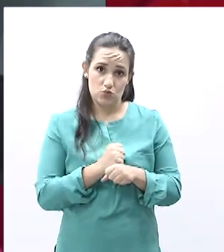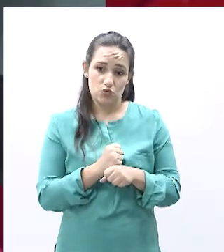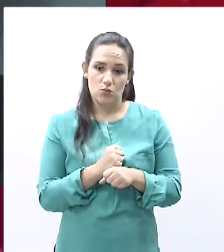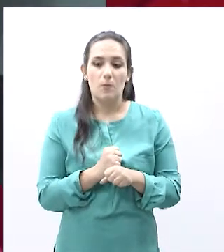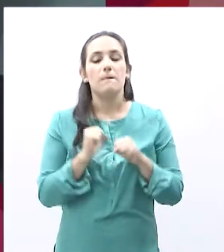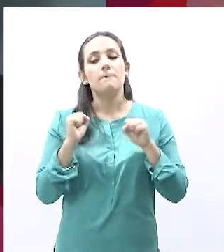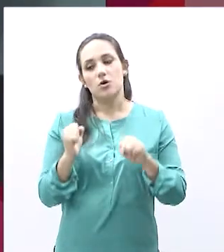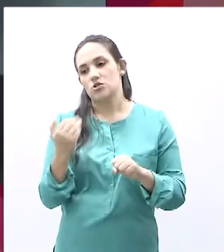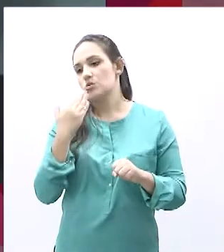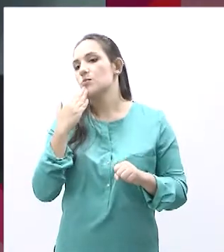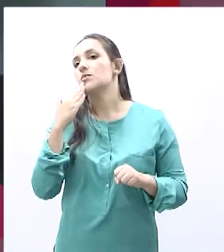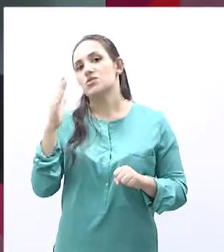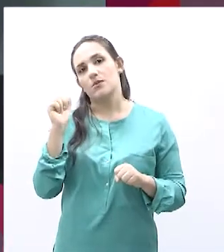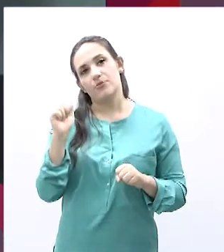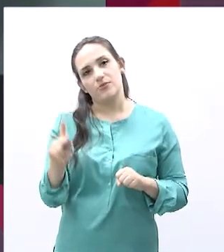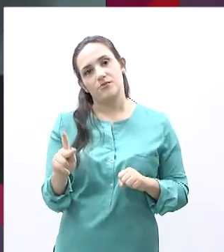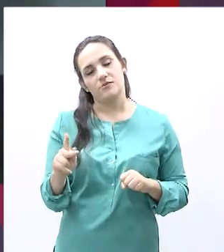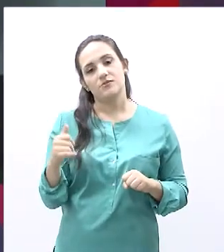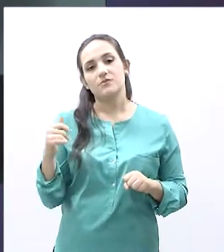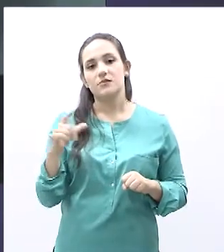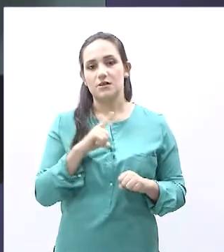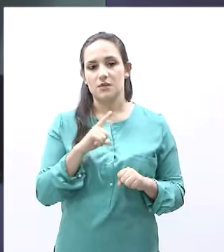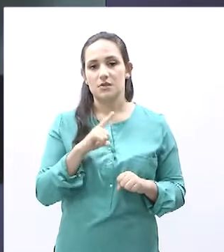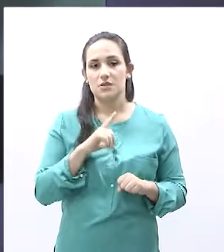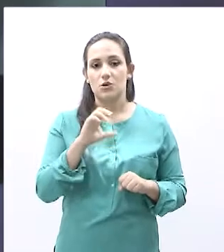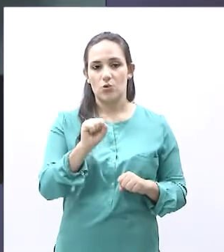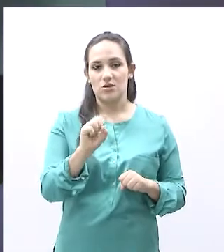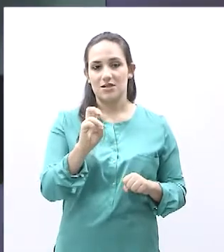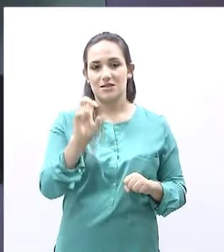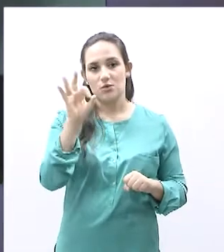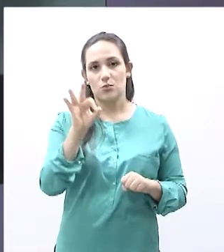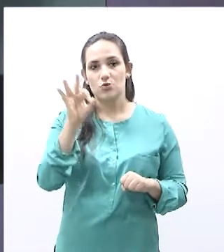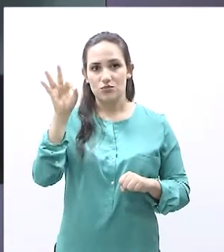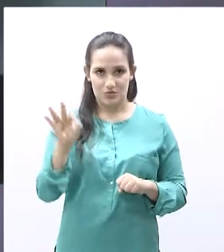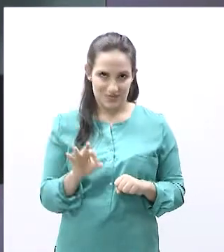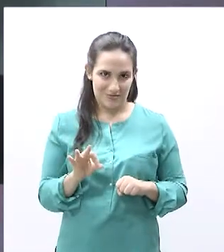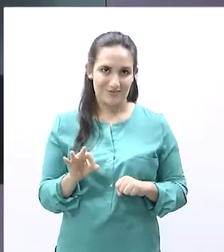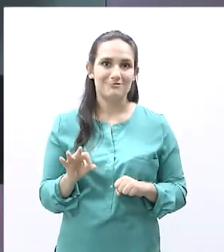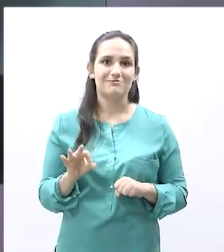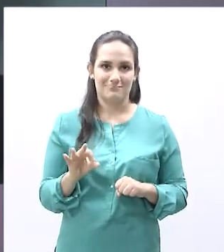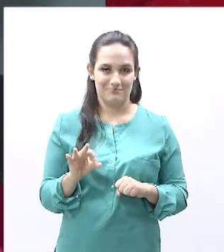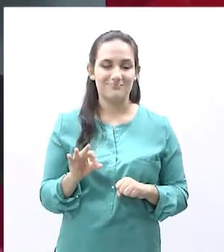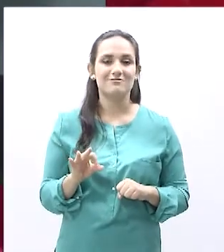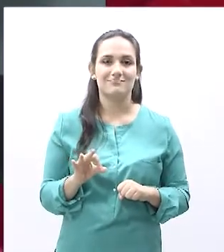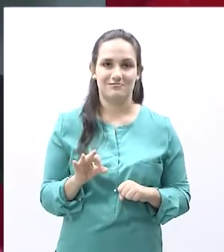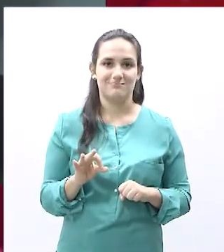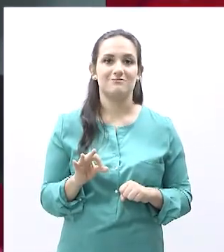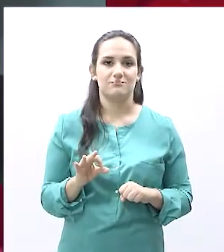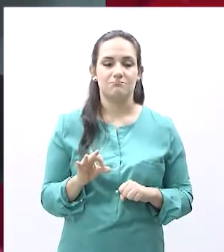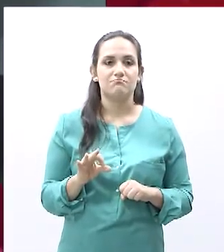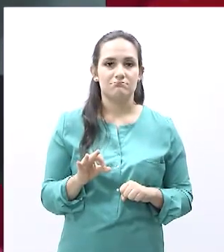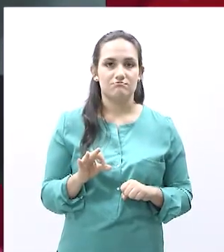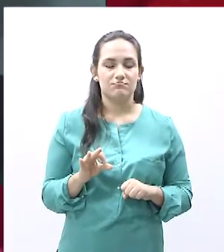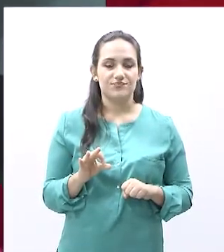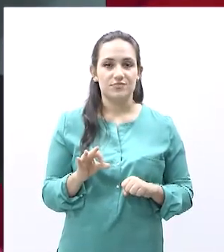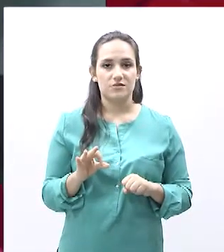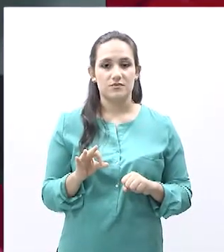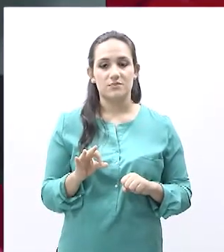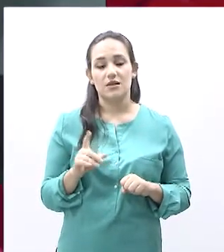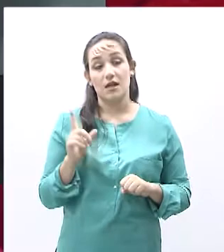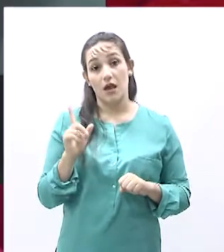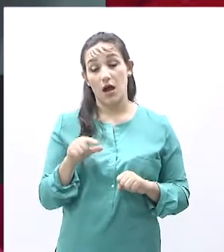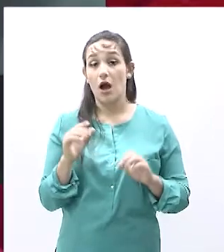na aposentadoria por idade ganhando 85% da sua média, das maiores remunerações, das 80